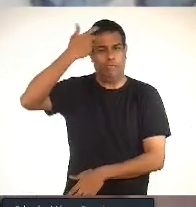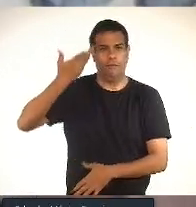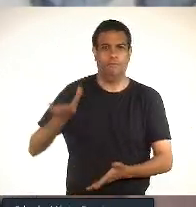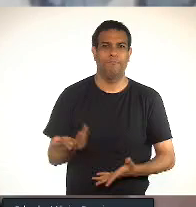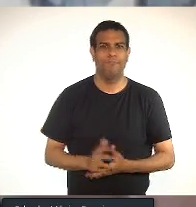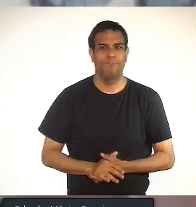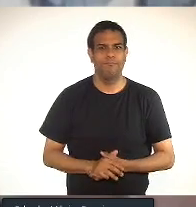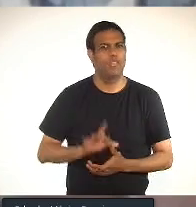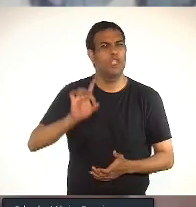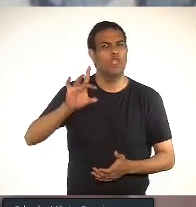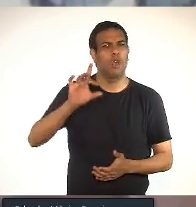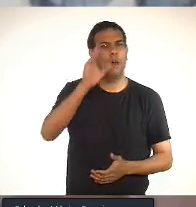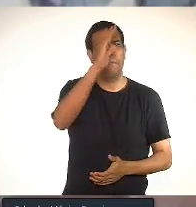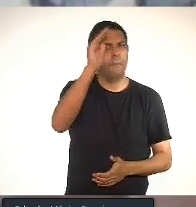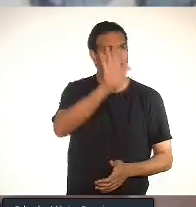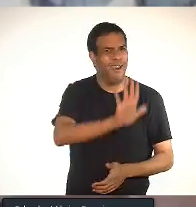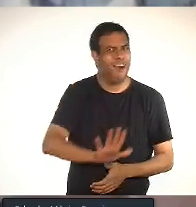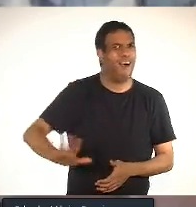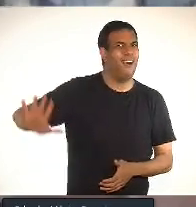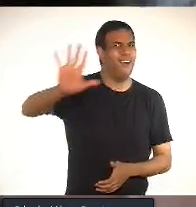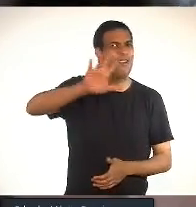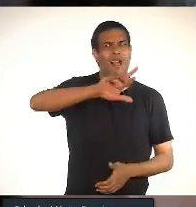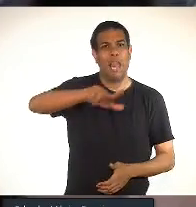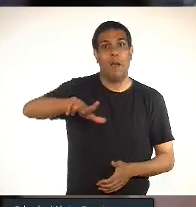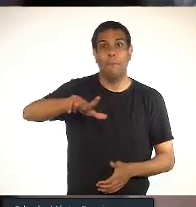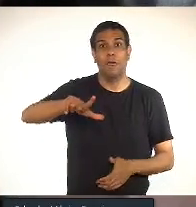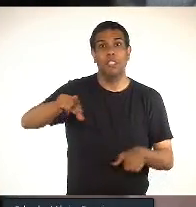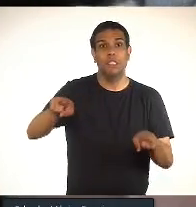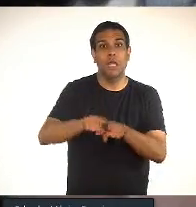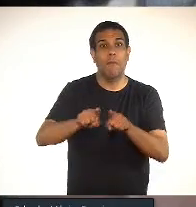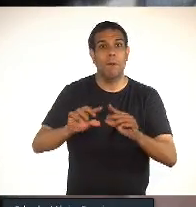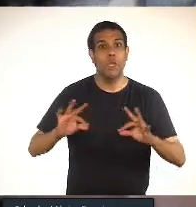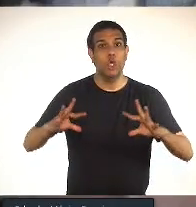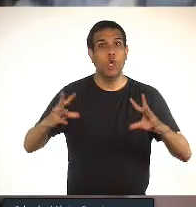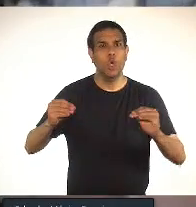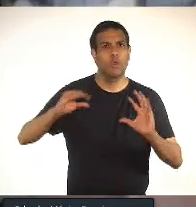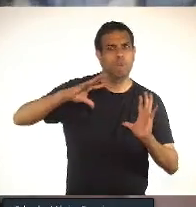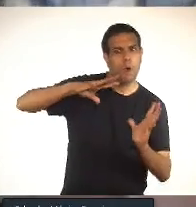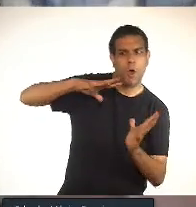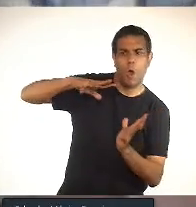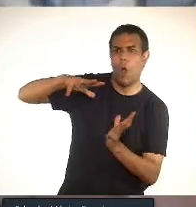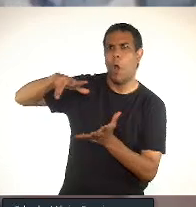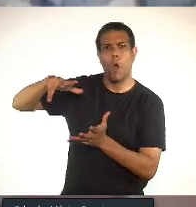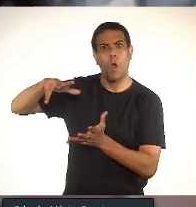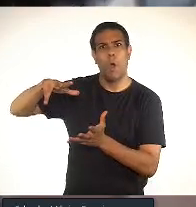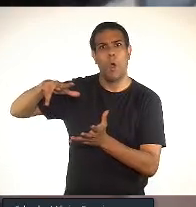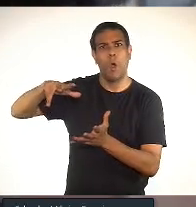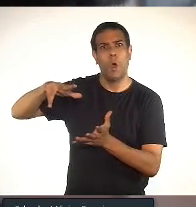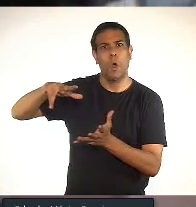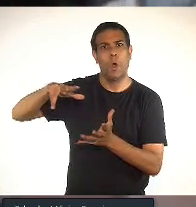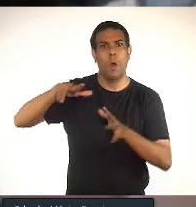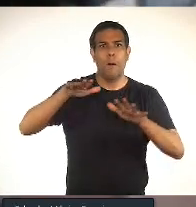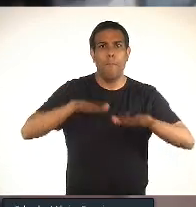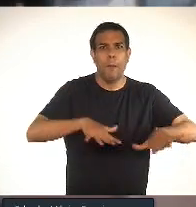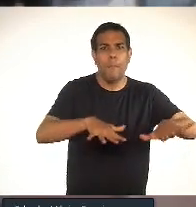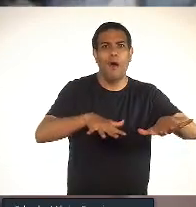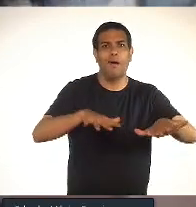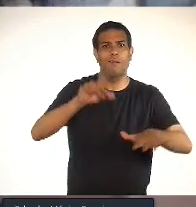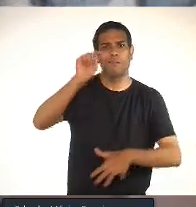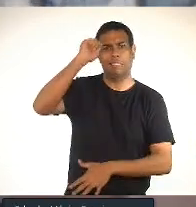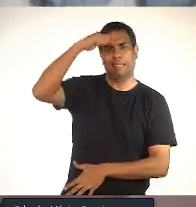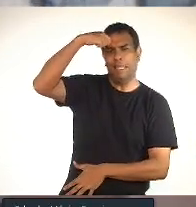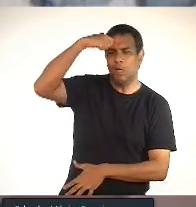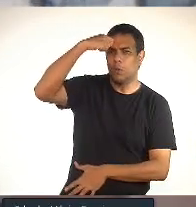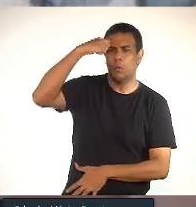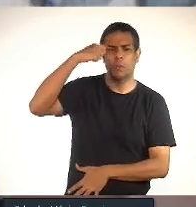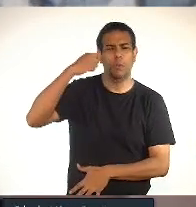só no Brasil, no estado do Rio de Janeiro, mas no mundo, sendo a população negra, compreendida entre pretos e